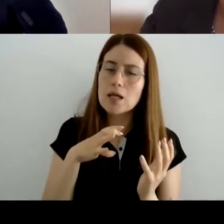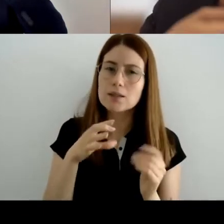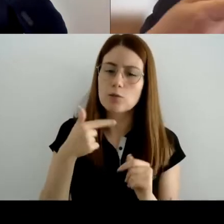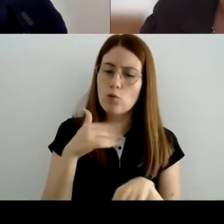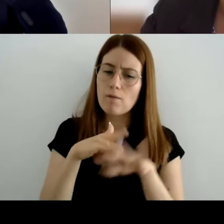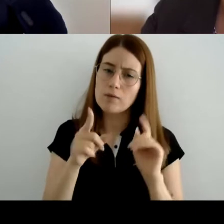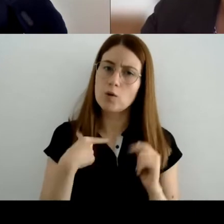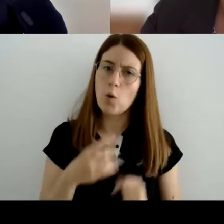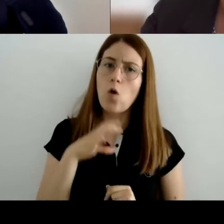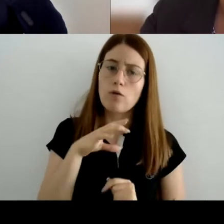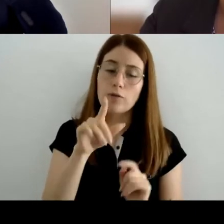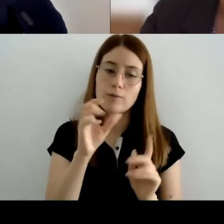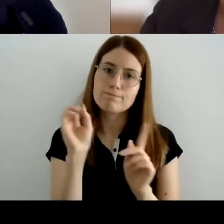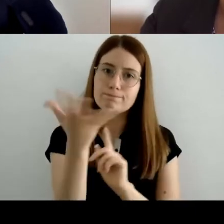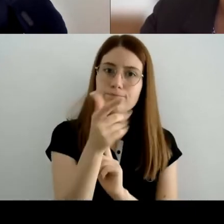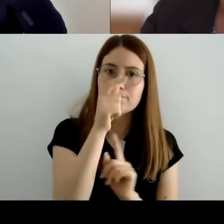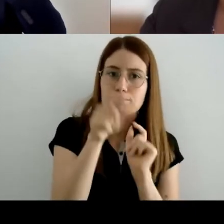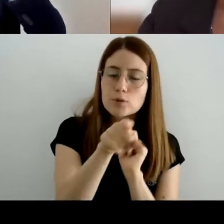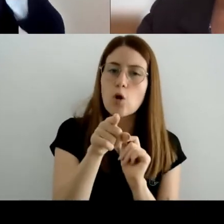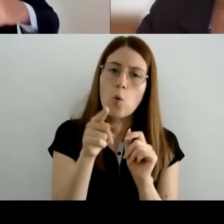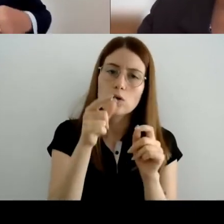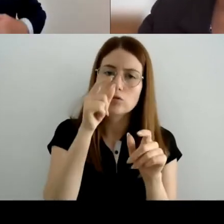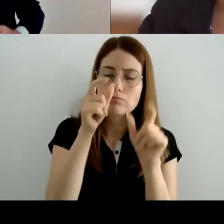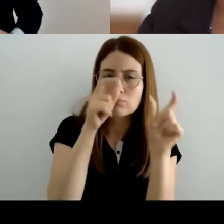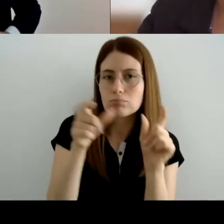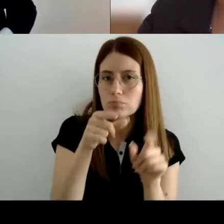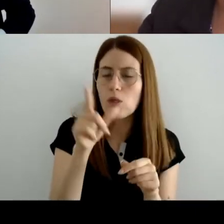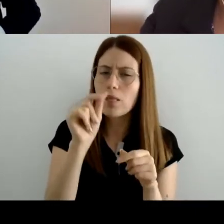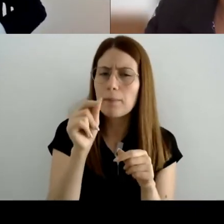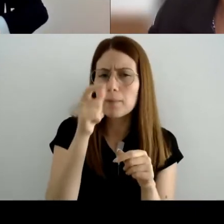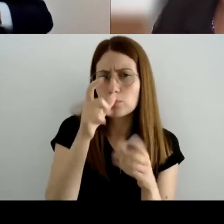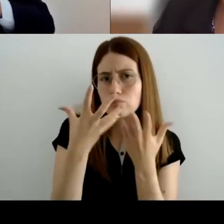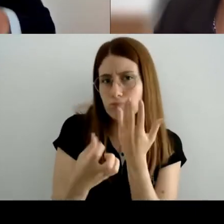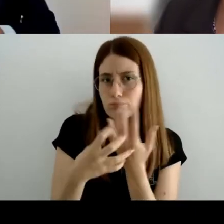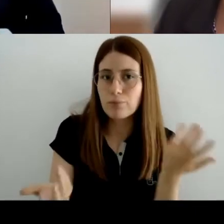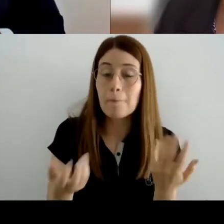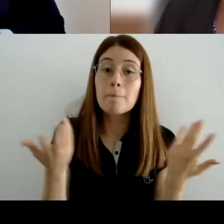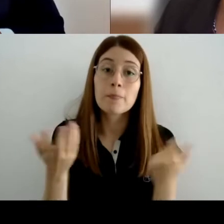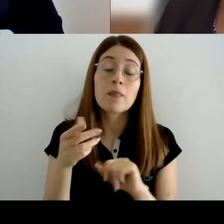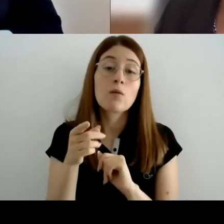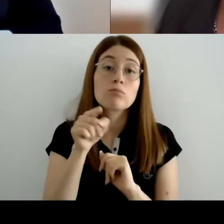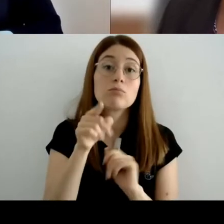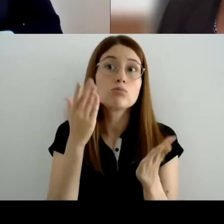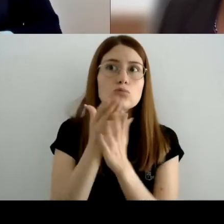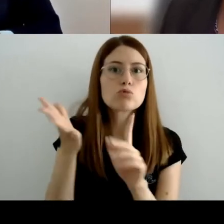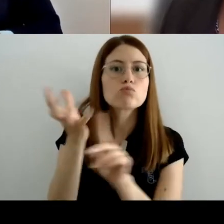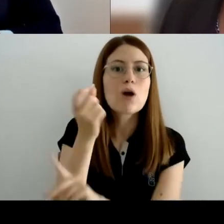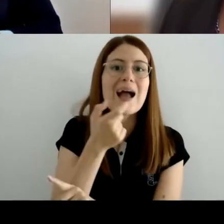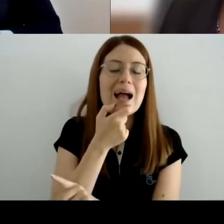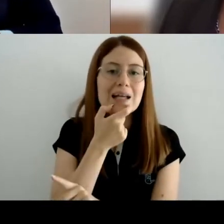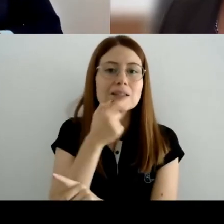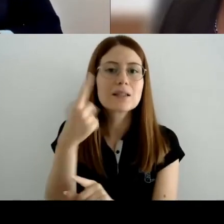até para com os cidadãos e para com os contribuintes. E isso realmente só se consegue quando temos uma